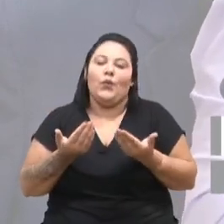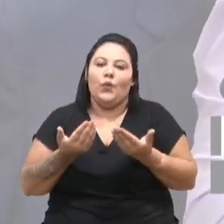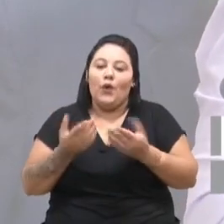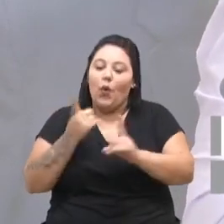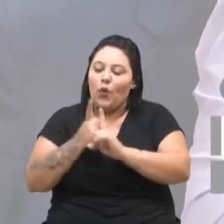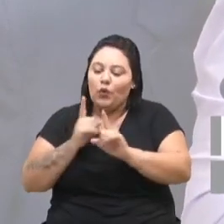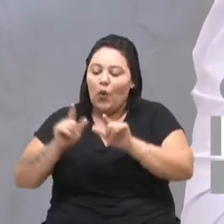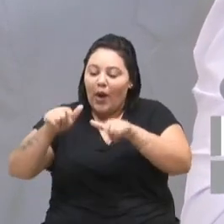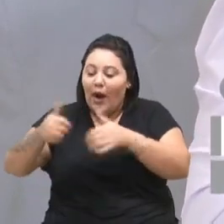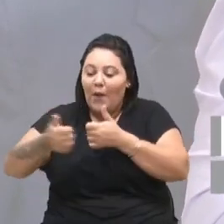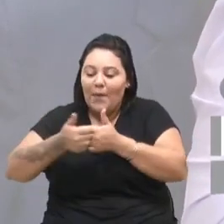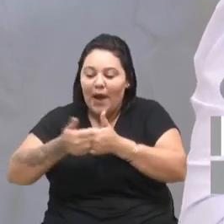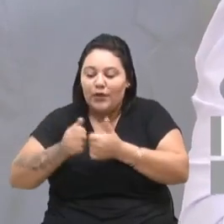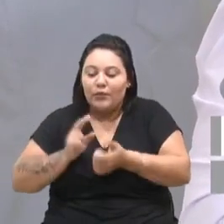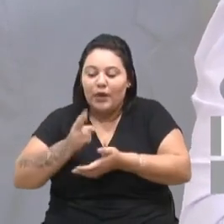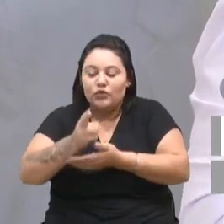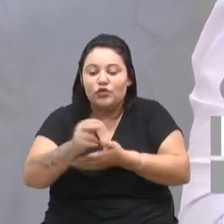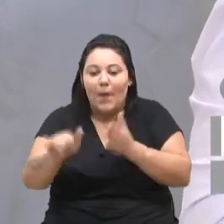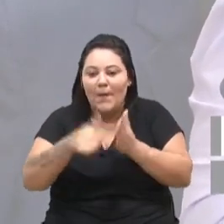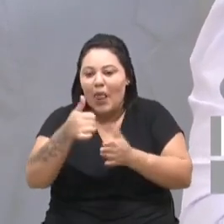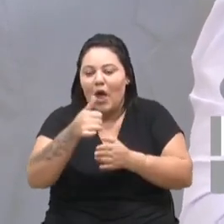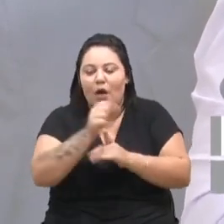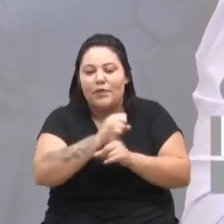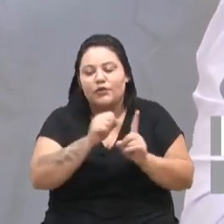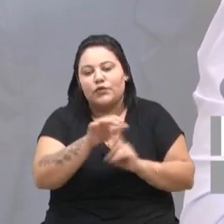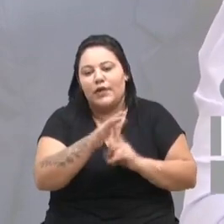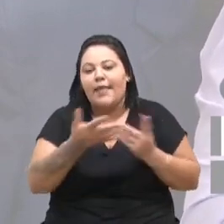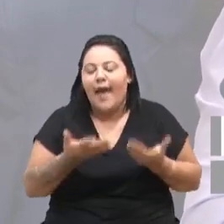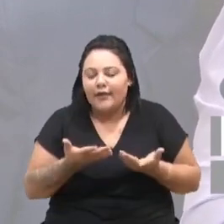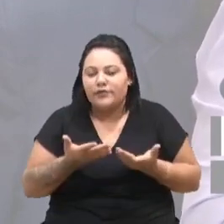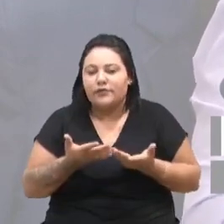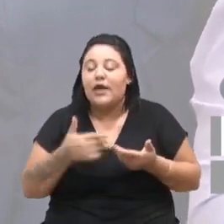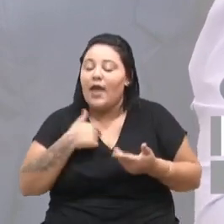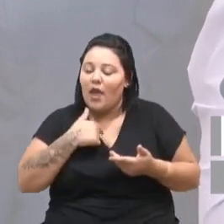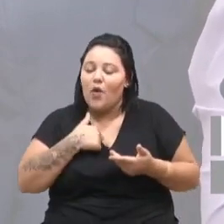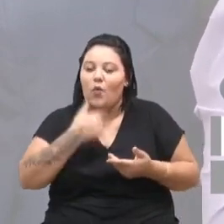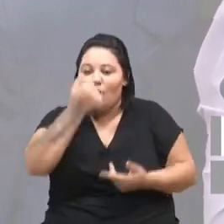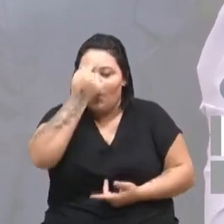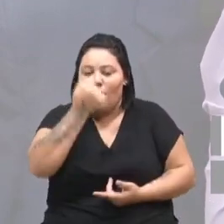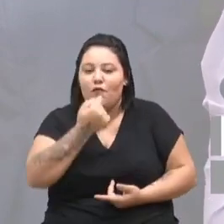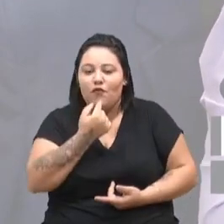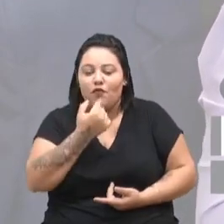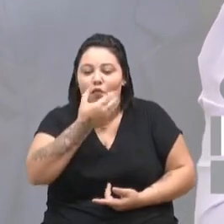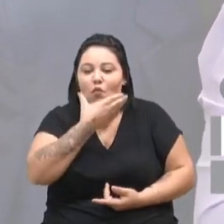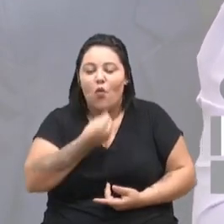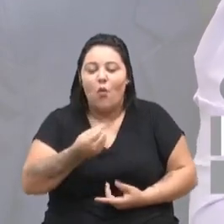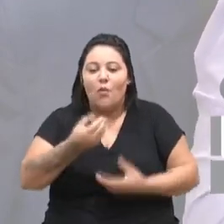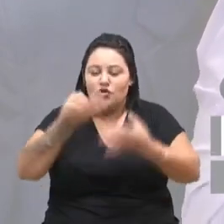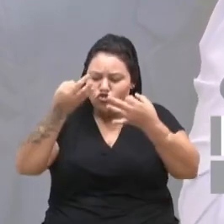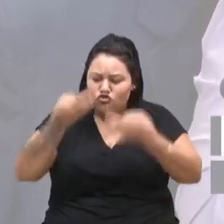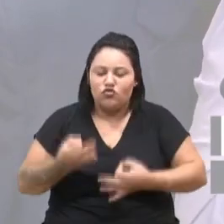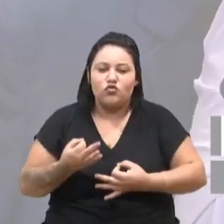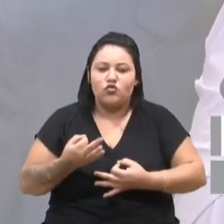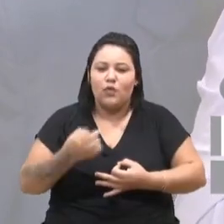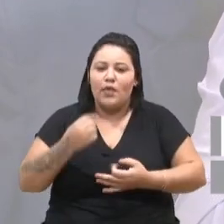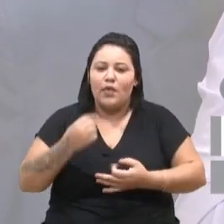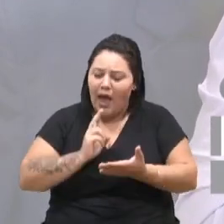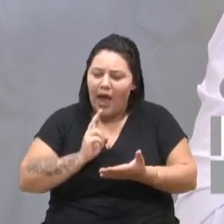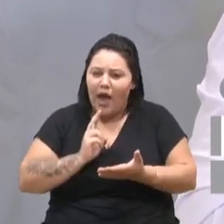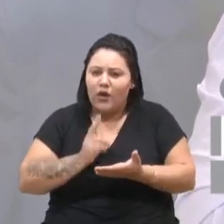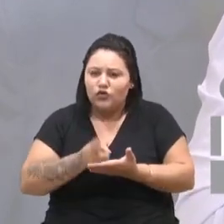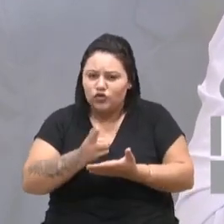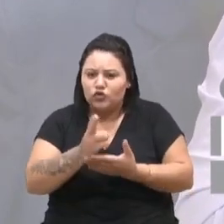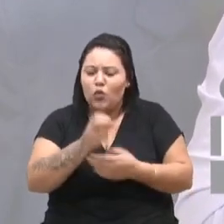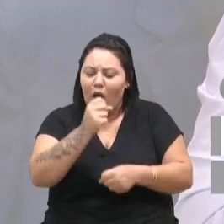Eu sou um cara que sou muito justo. Então, assim, tínhamos que fazer, está acontecendo, a obra demora um